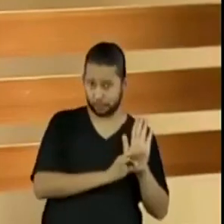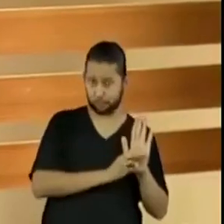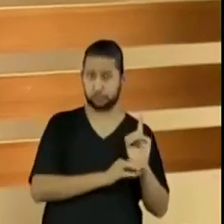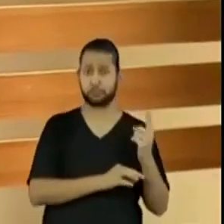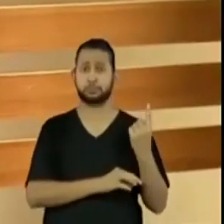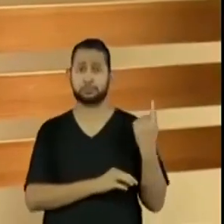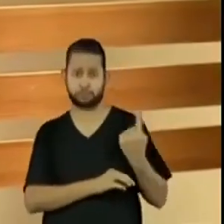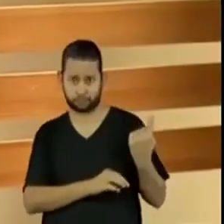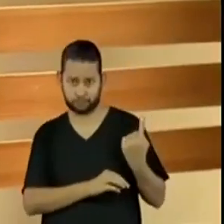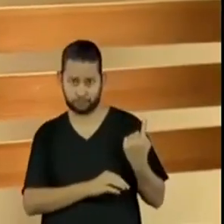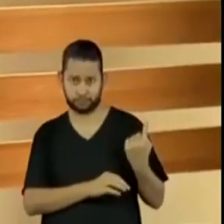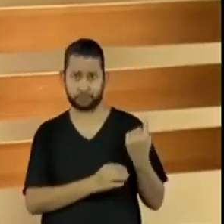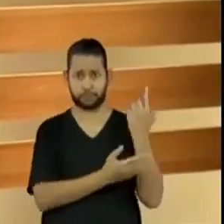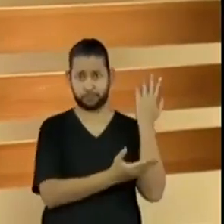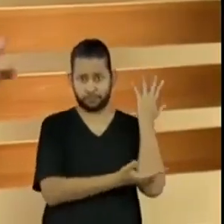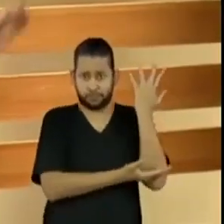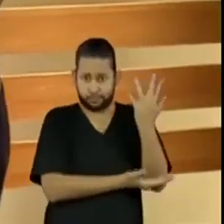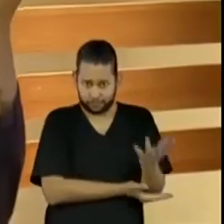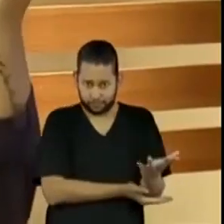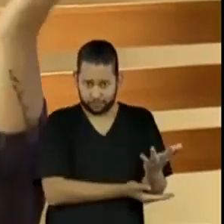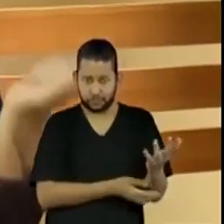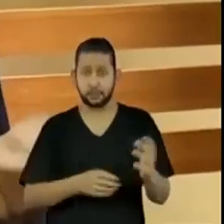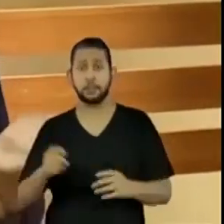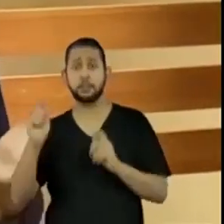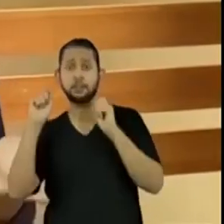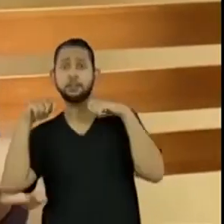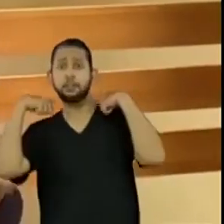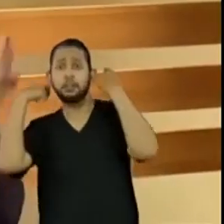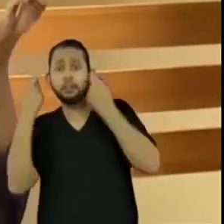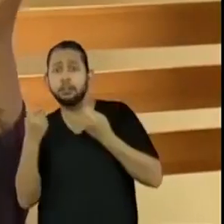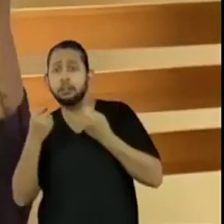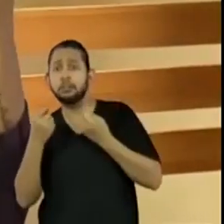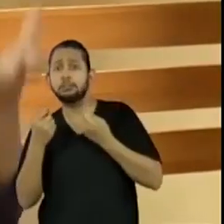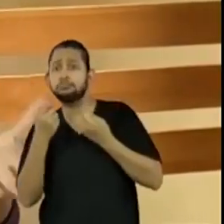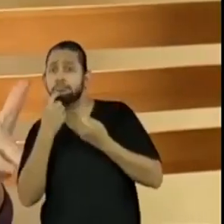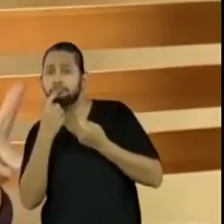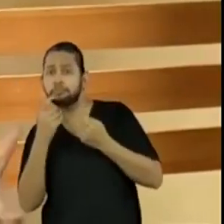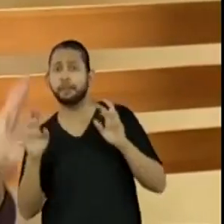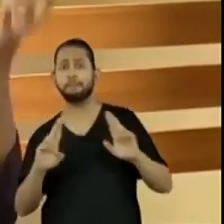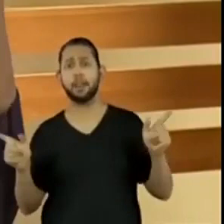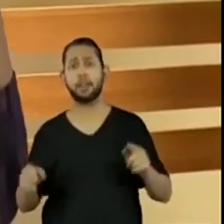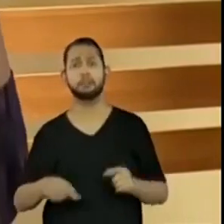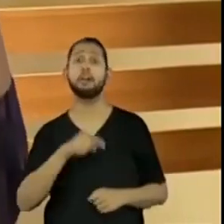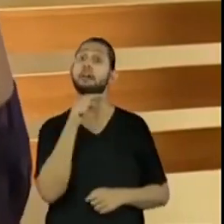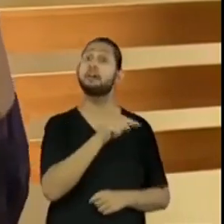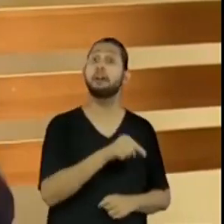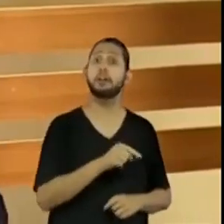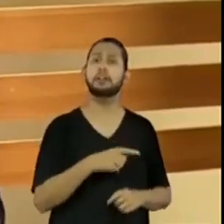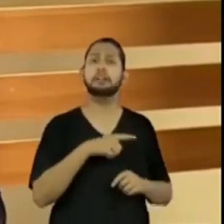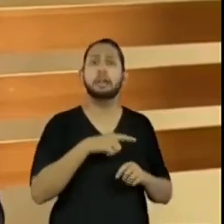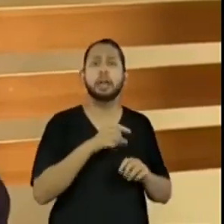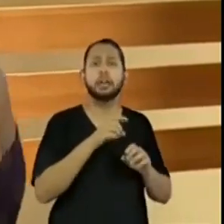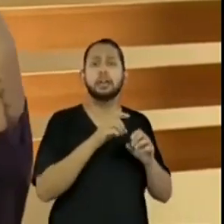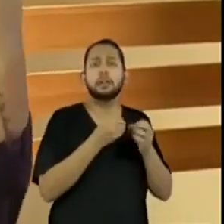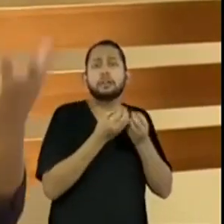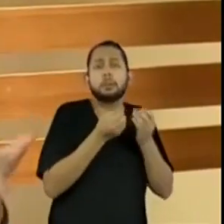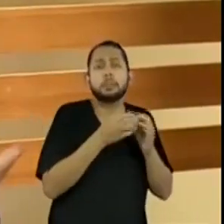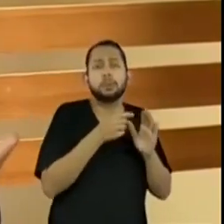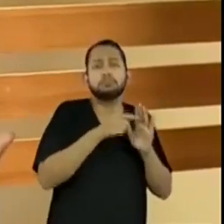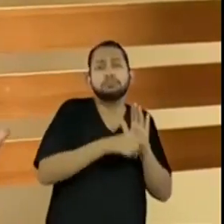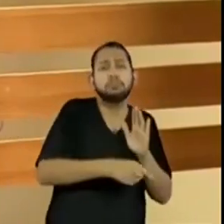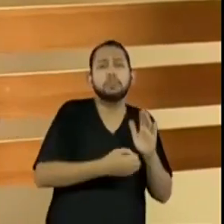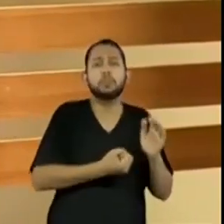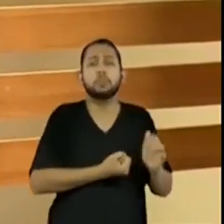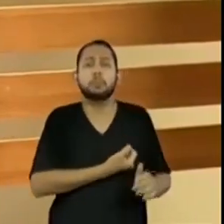Vocês perceberam que o texto de divulgação científica é um texto mais técnico, ele traz informações precisas em cima